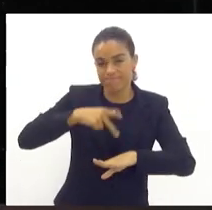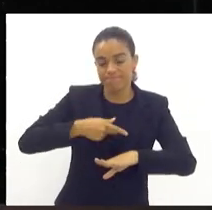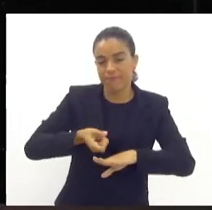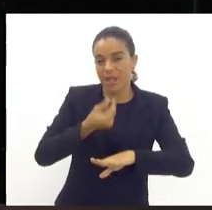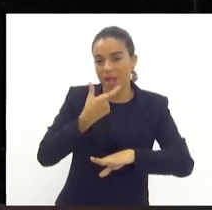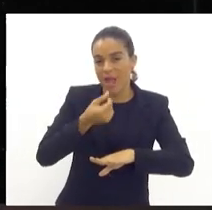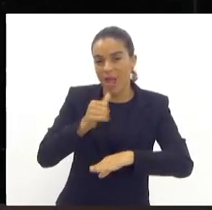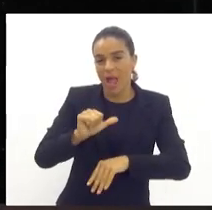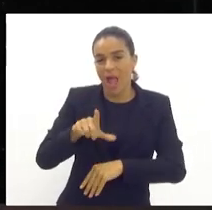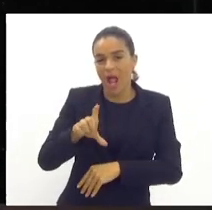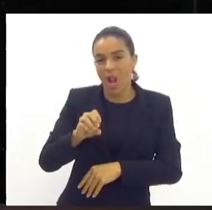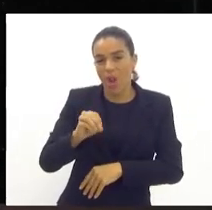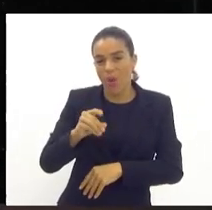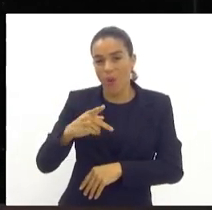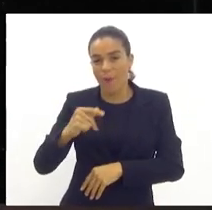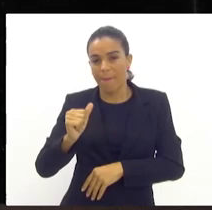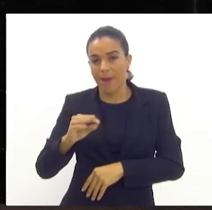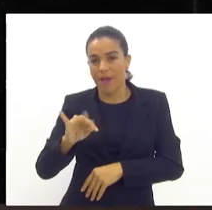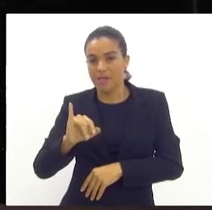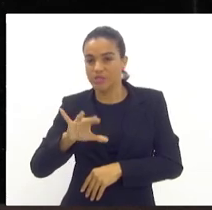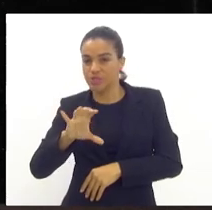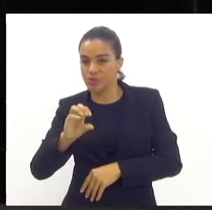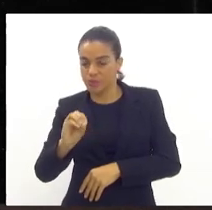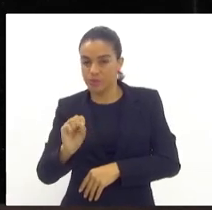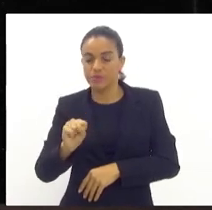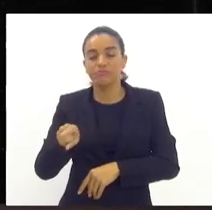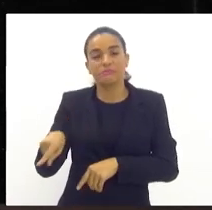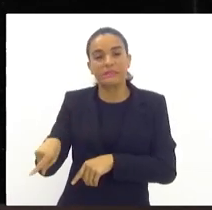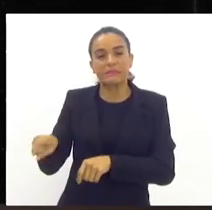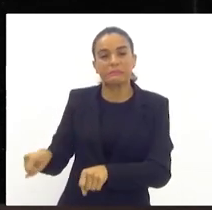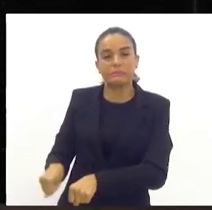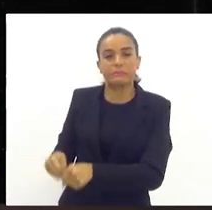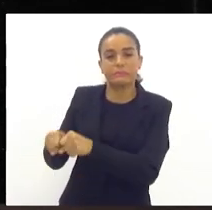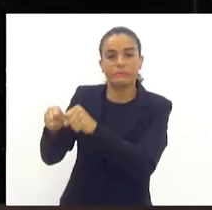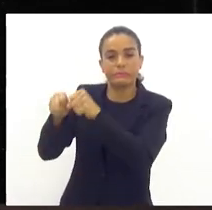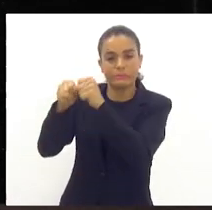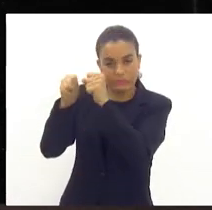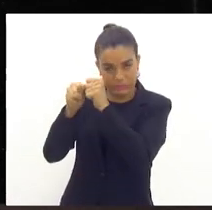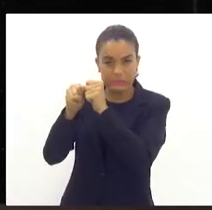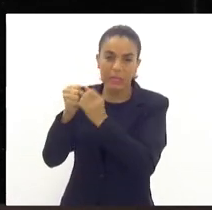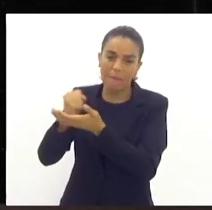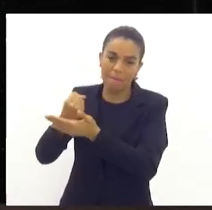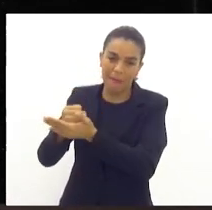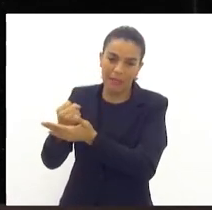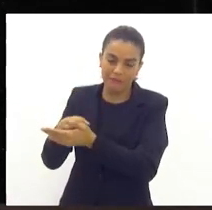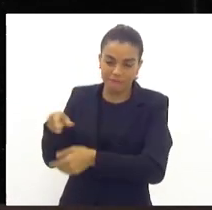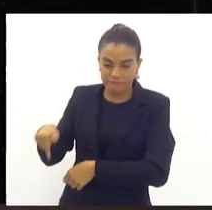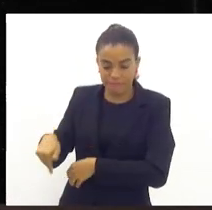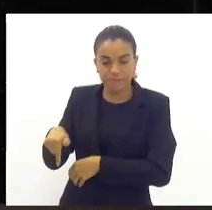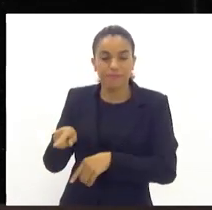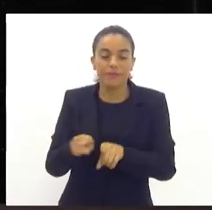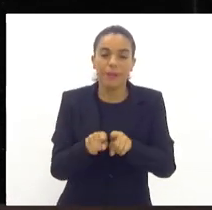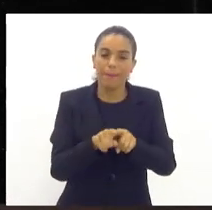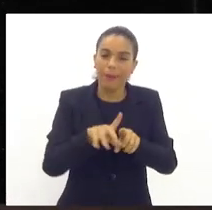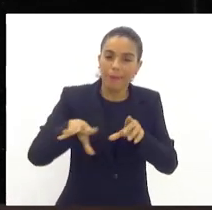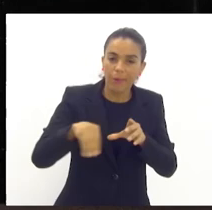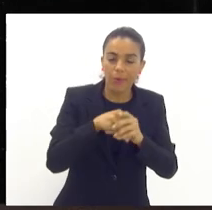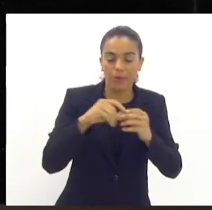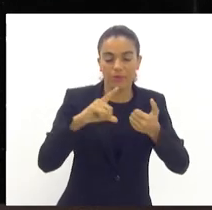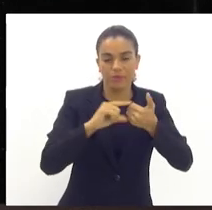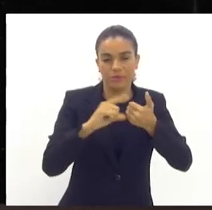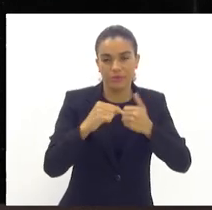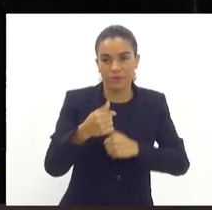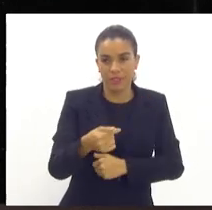medicamentos alopáticos, que inevitavelmente causam efeitos colaterais e nocivos à nossa saúde. E fiz questão de incluir no artigo